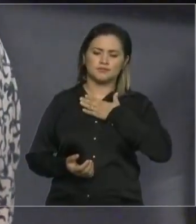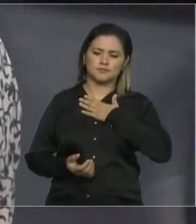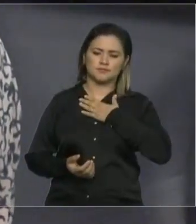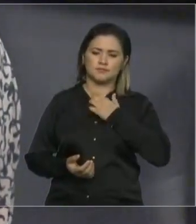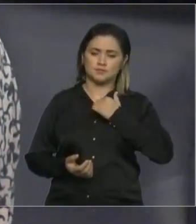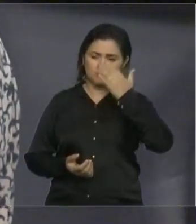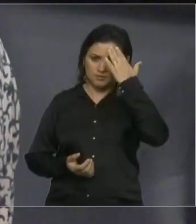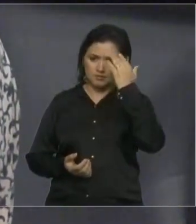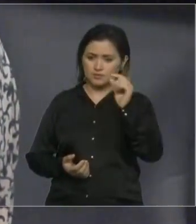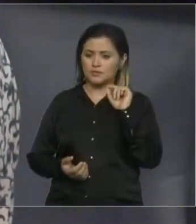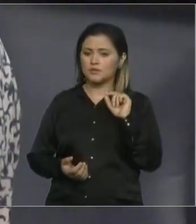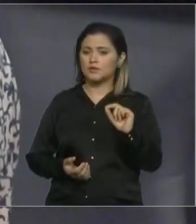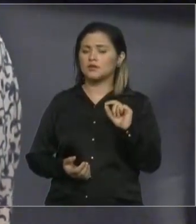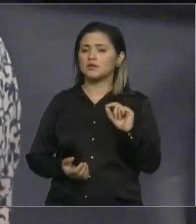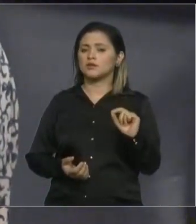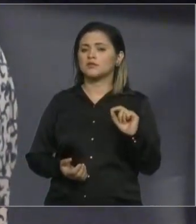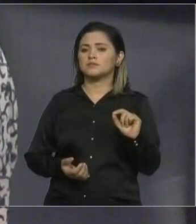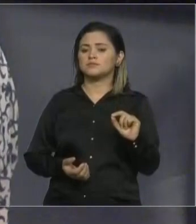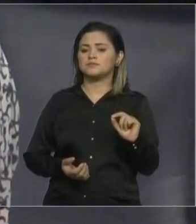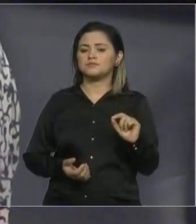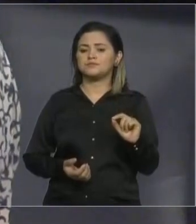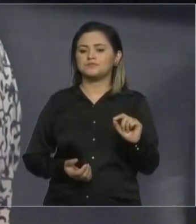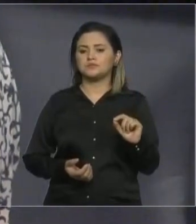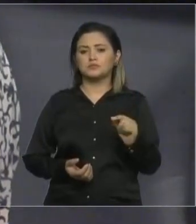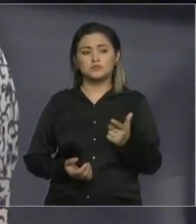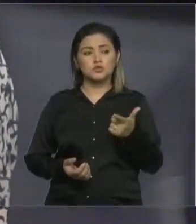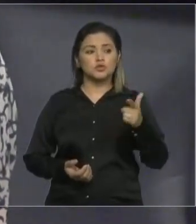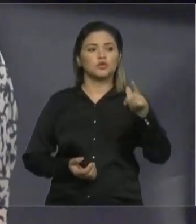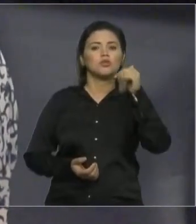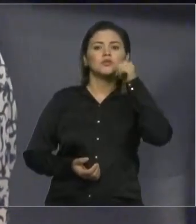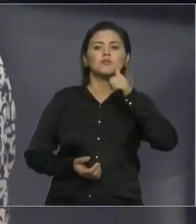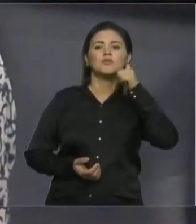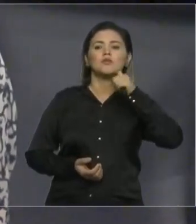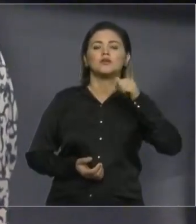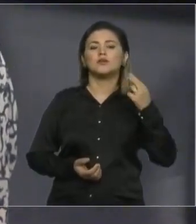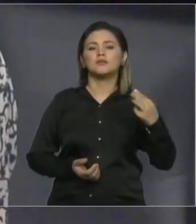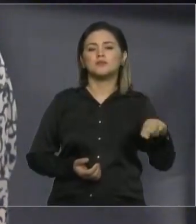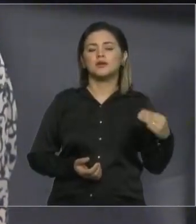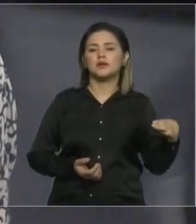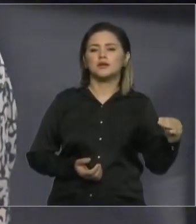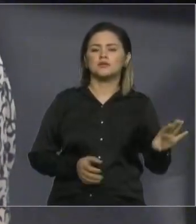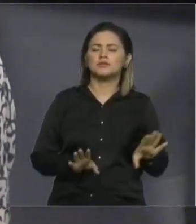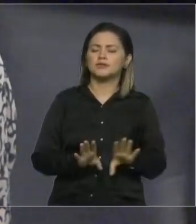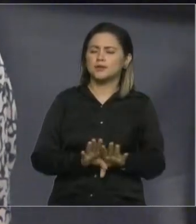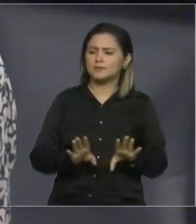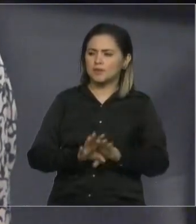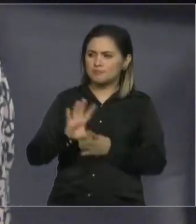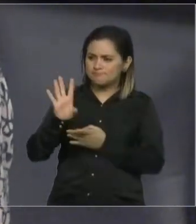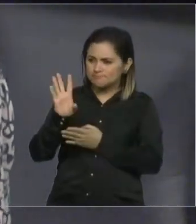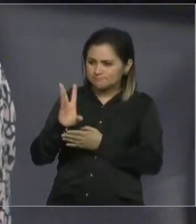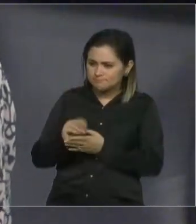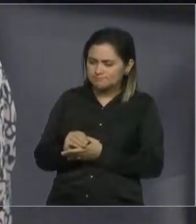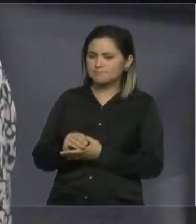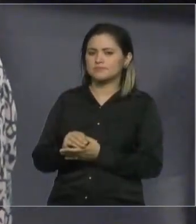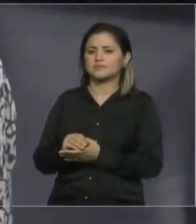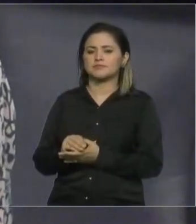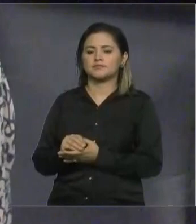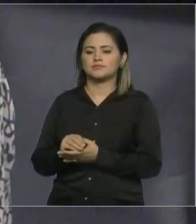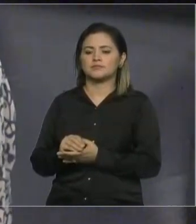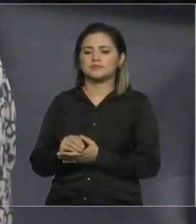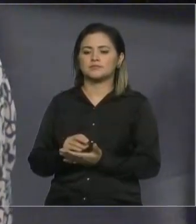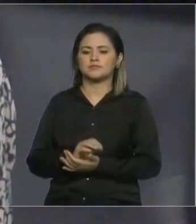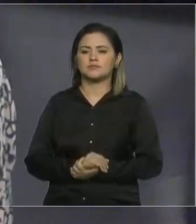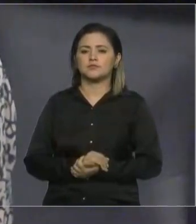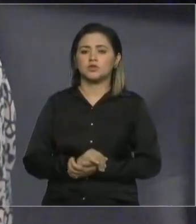certeza que você é um espelho também para muitas outras mulheres maranhenses. É um exemplo. E, como diz no livro de